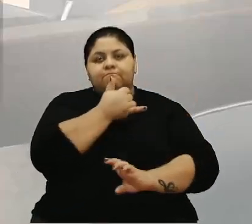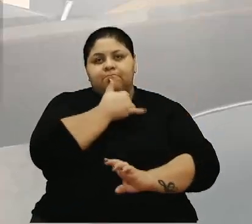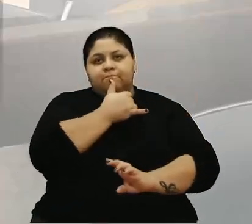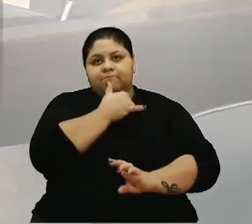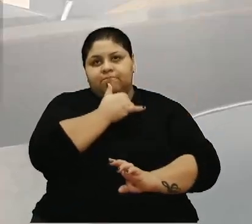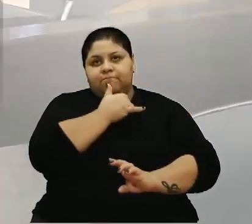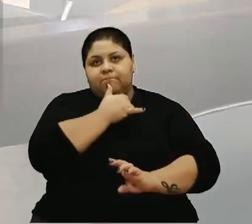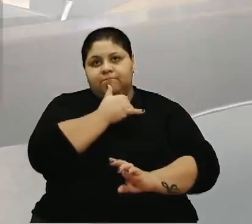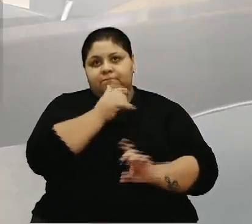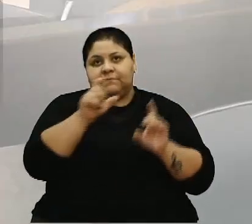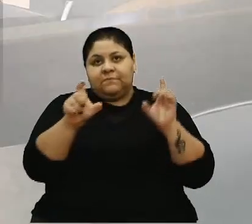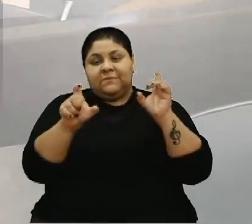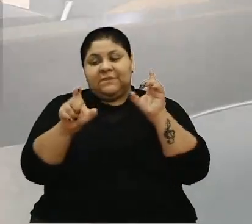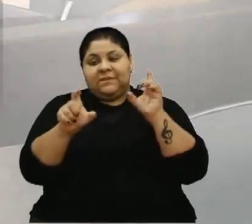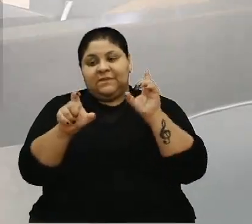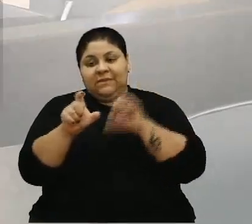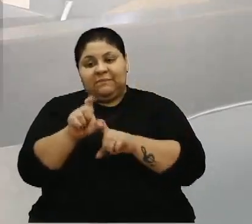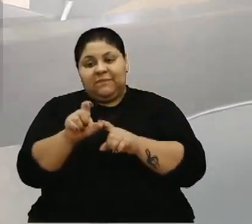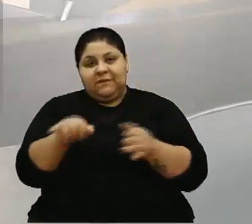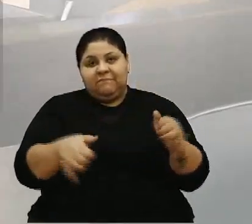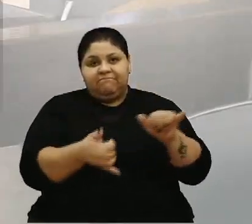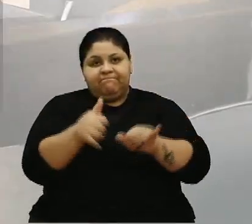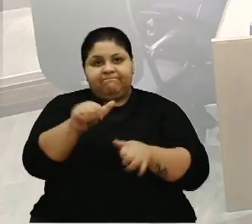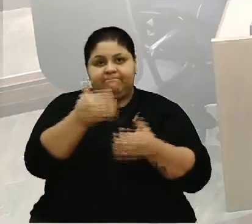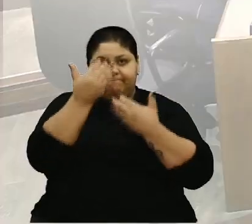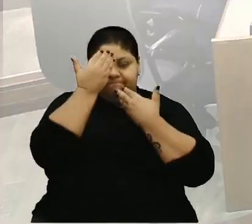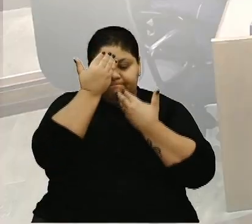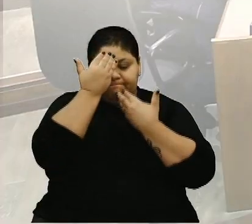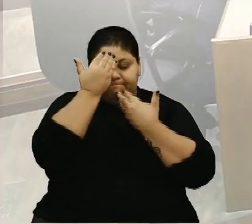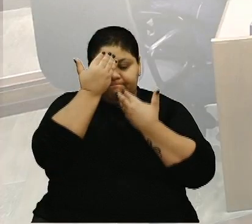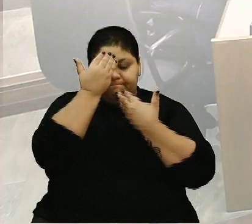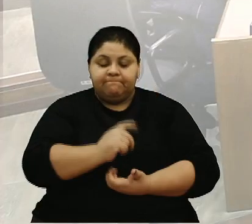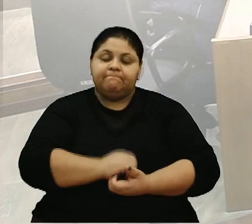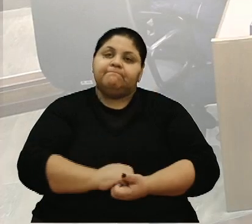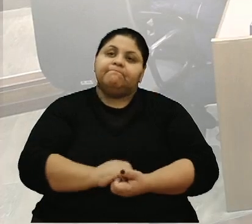a dependência química. Muito obrigado, senhor presidente. Obrigado, vereador Fiuza. Próximo inscrito.